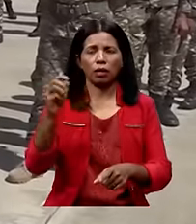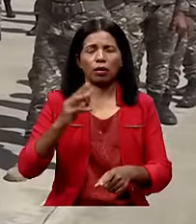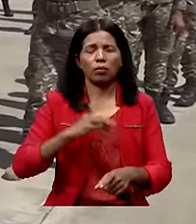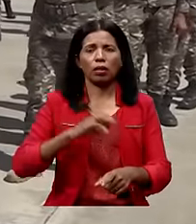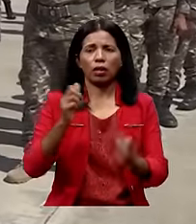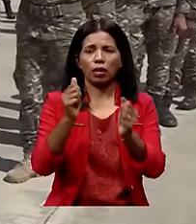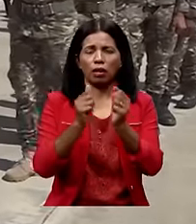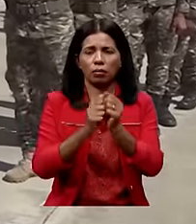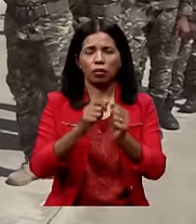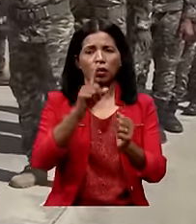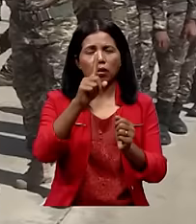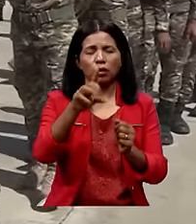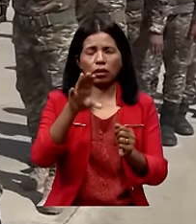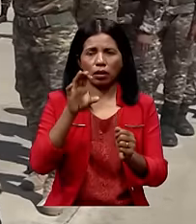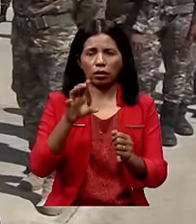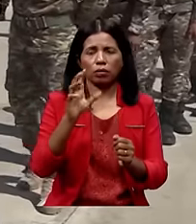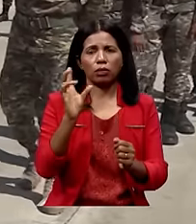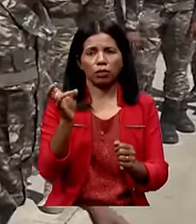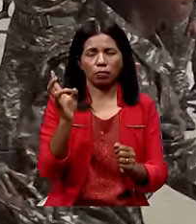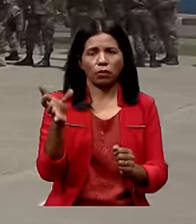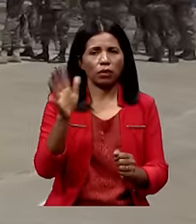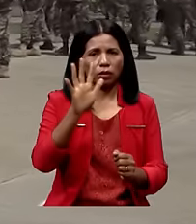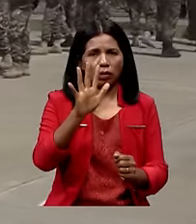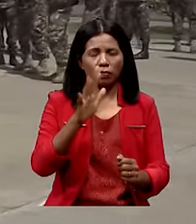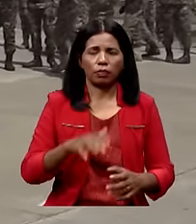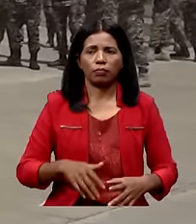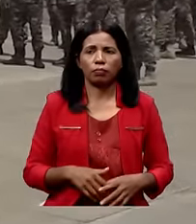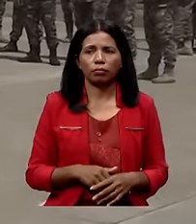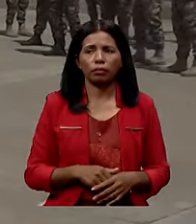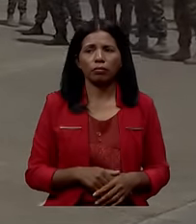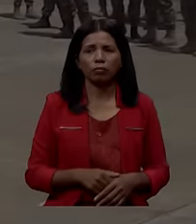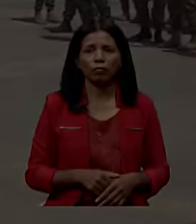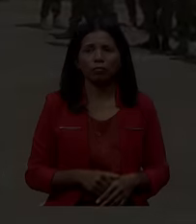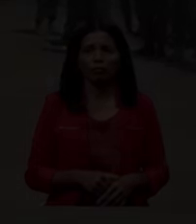hamutuk atusida hitunulu resin lima. João Carlos Tito Silva Ziemen.